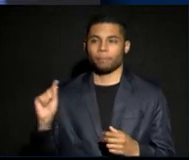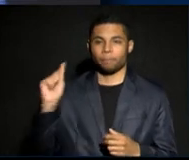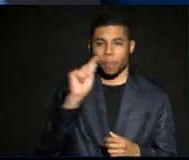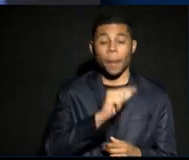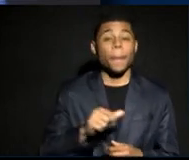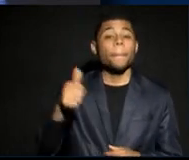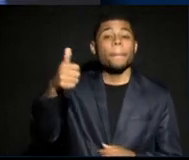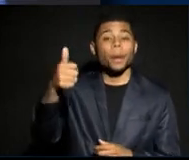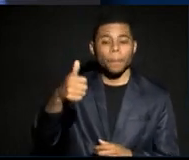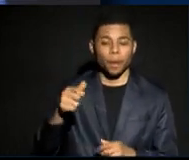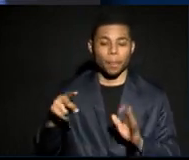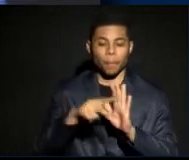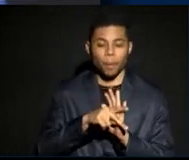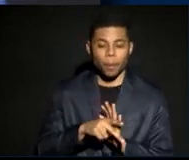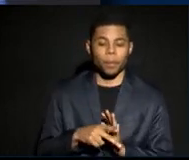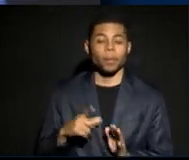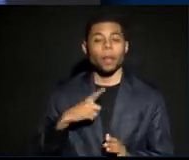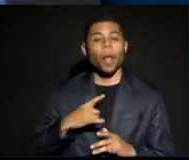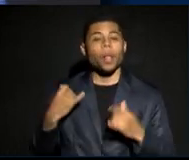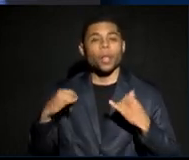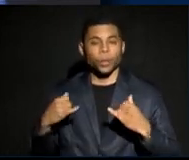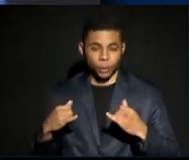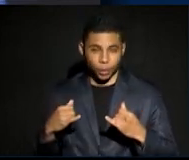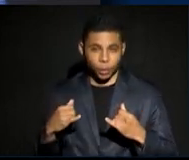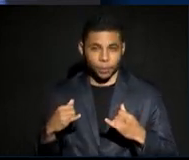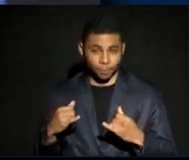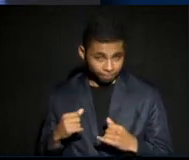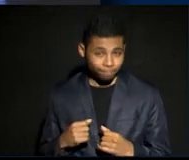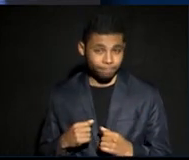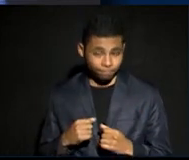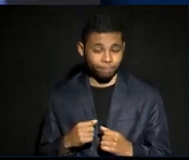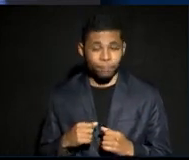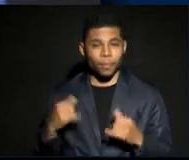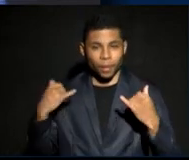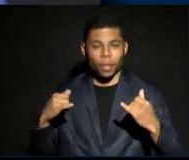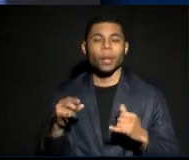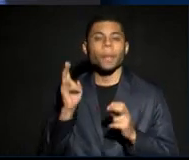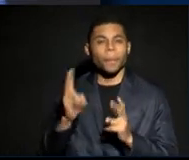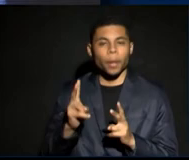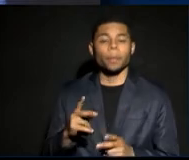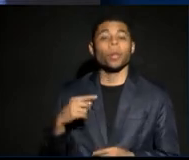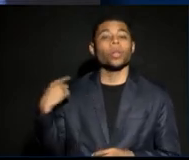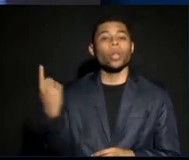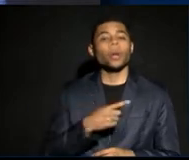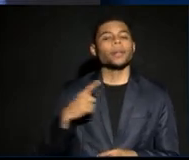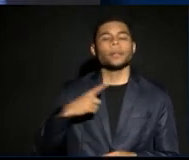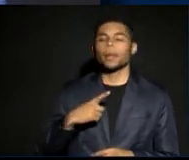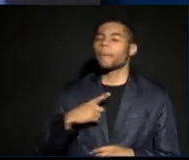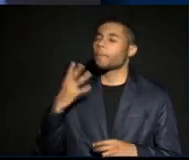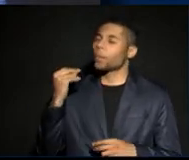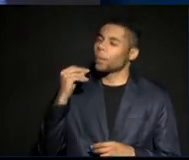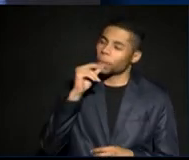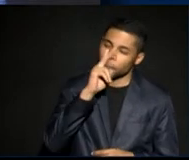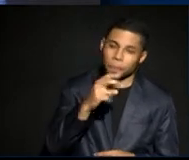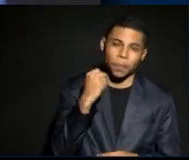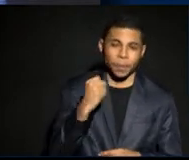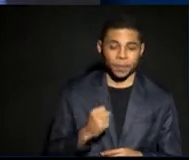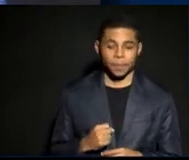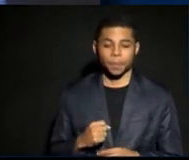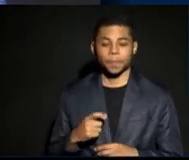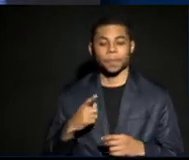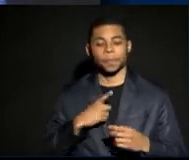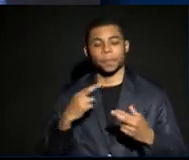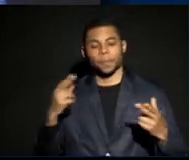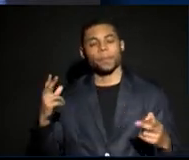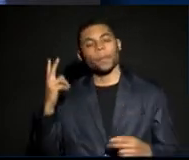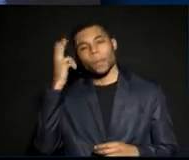a primeira delas é a alavanca da oferta de energia viu o Paulo falando um pouco sobre isso aqui e aqui nós temos muito potencial o gastar